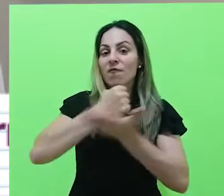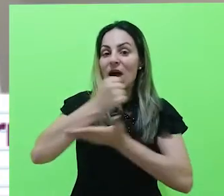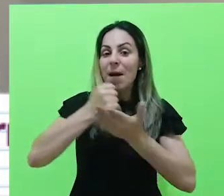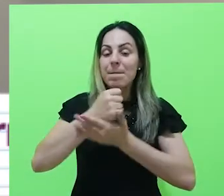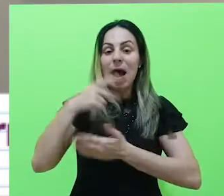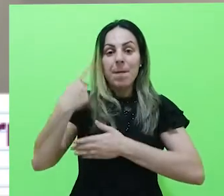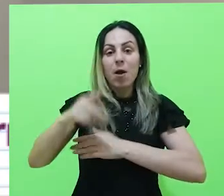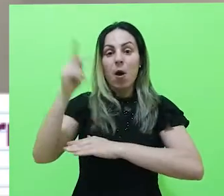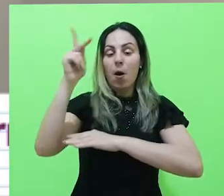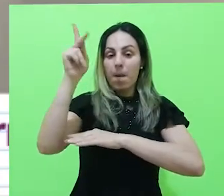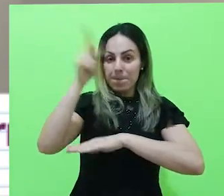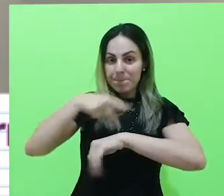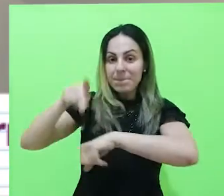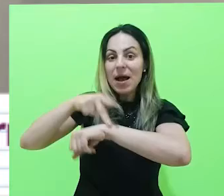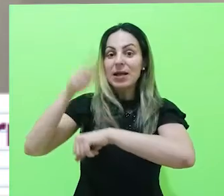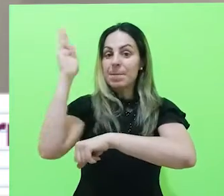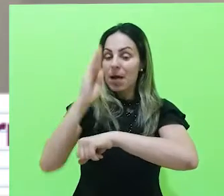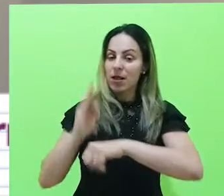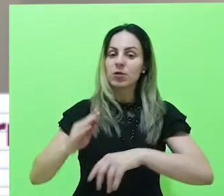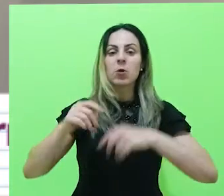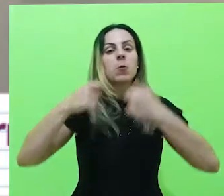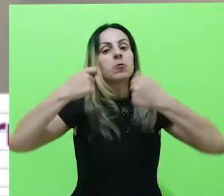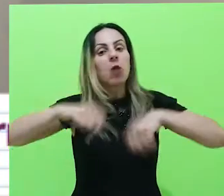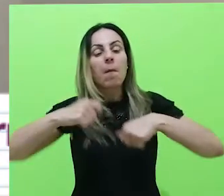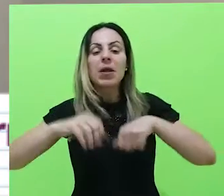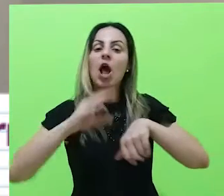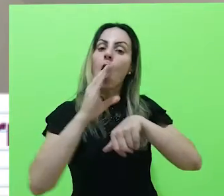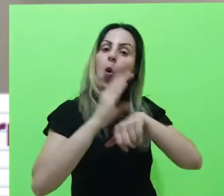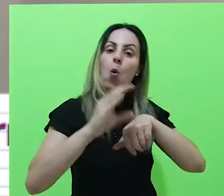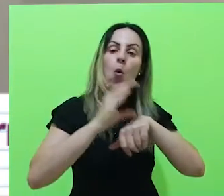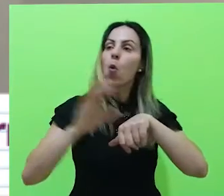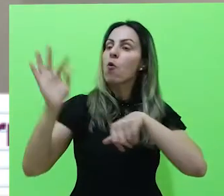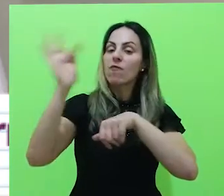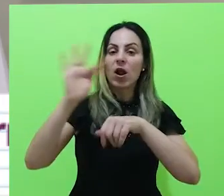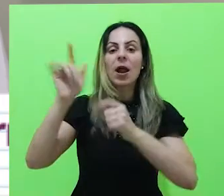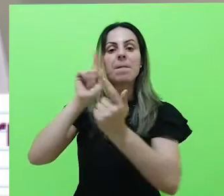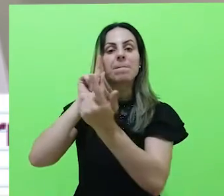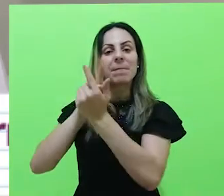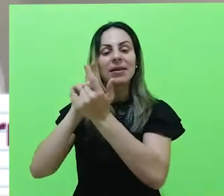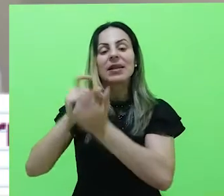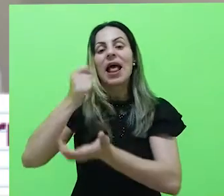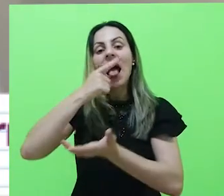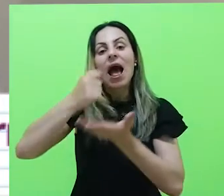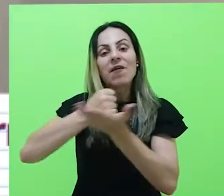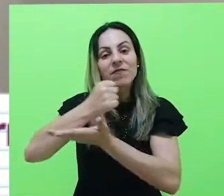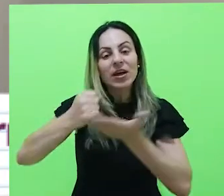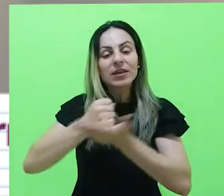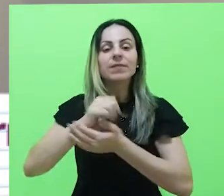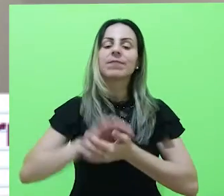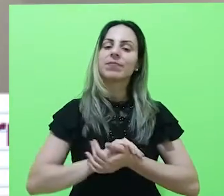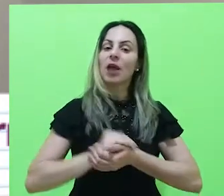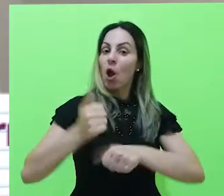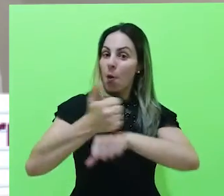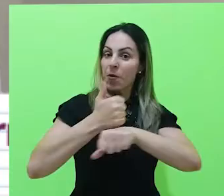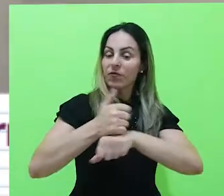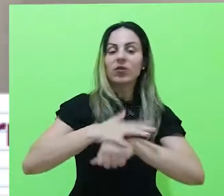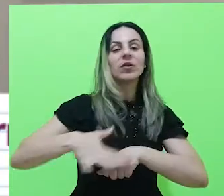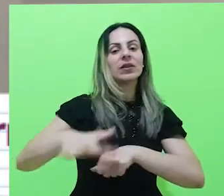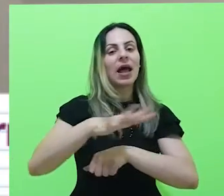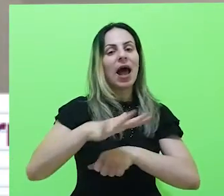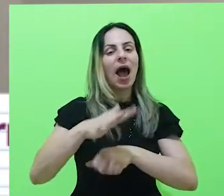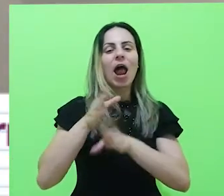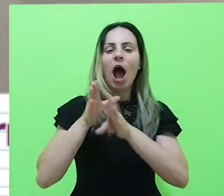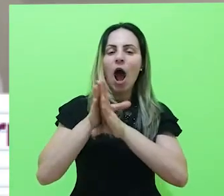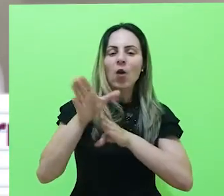Brasil. Embora não seja necessário um curso superior para ser um atendente de farmácia, profissionais do ramo recomendam